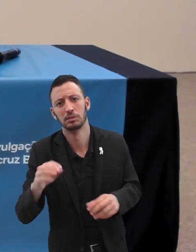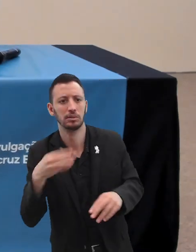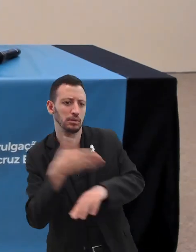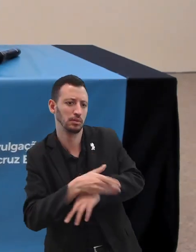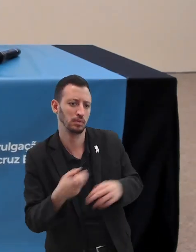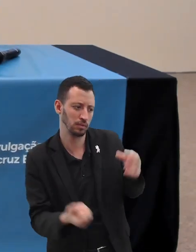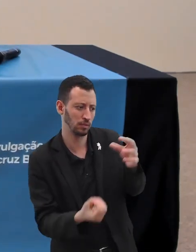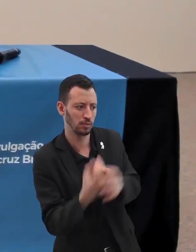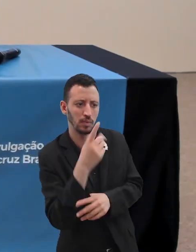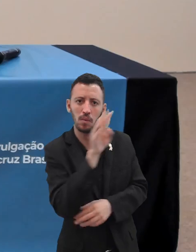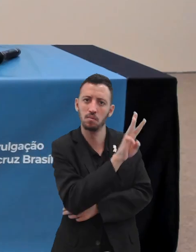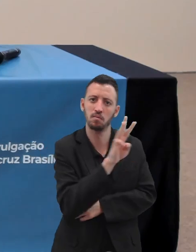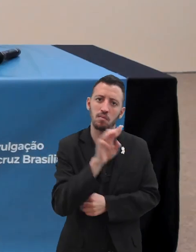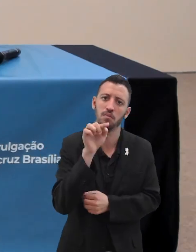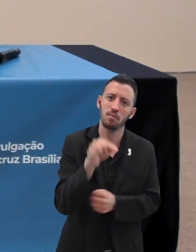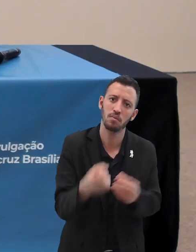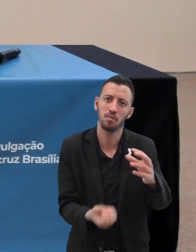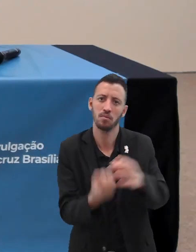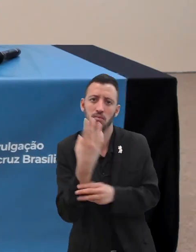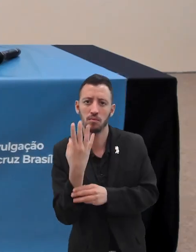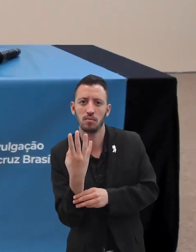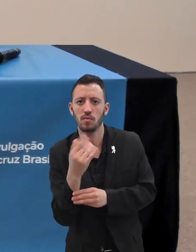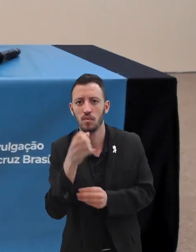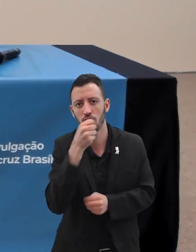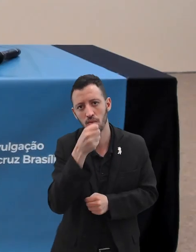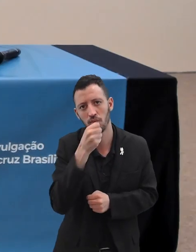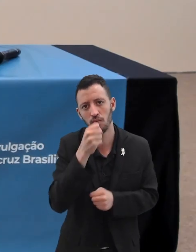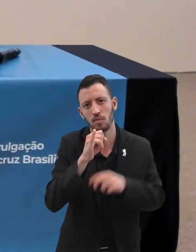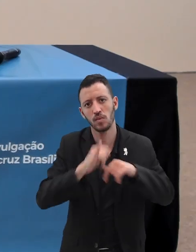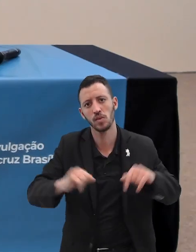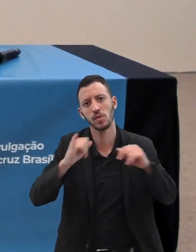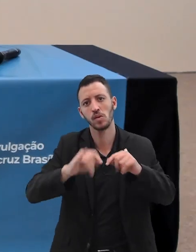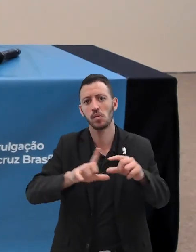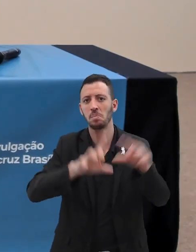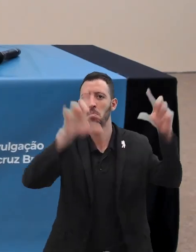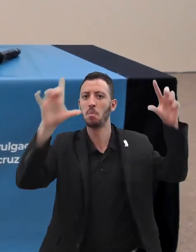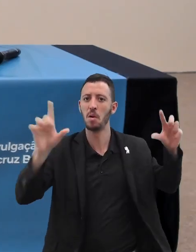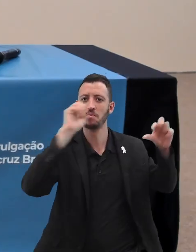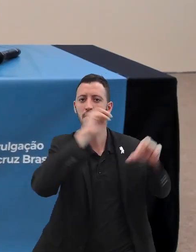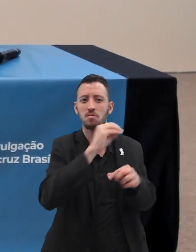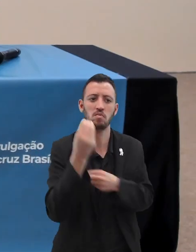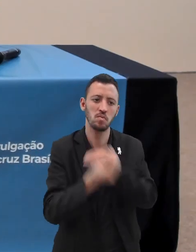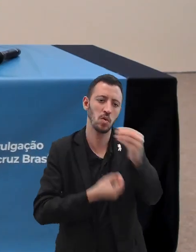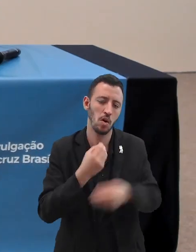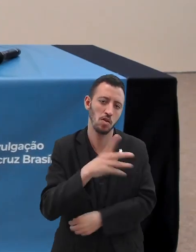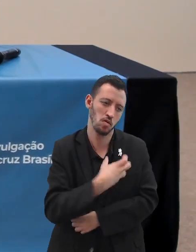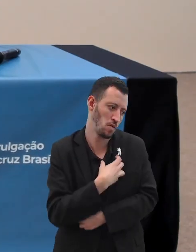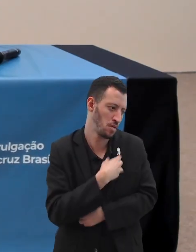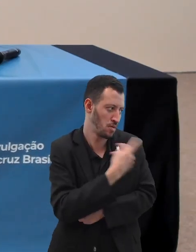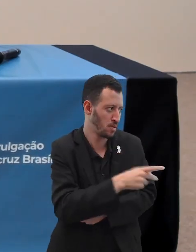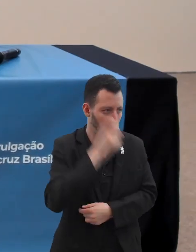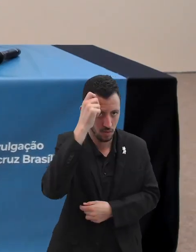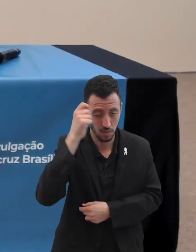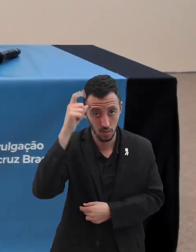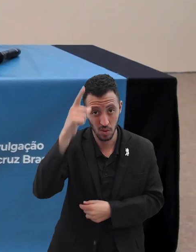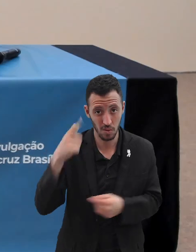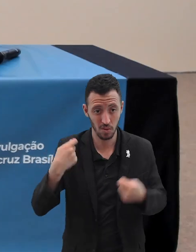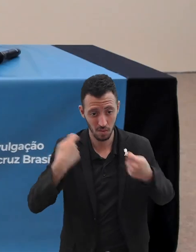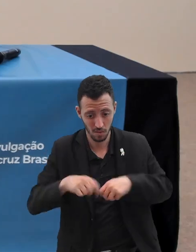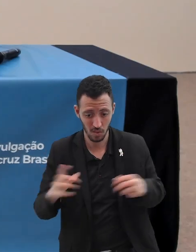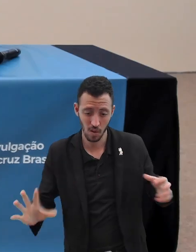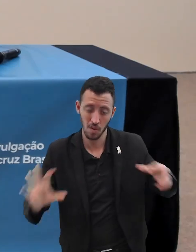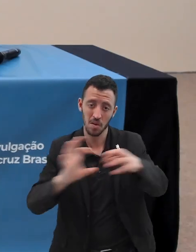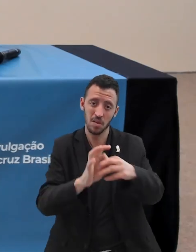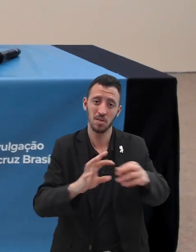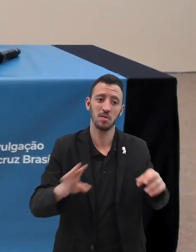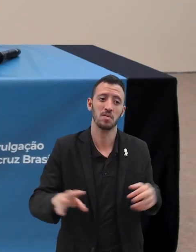depois construía um site, construía um jornal moral, seja lá qual a forma de conhecimento. Eu acho que, por isso que eu acho que a gente tem que se